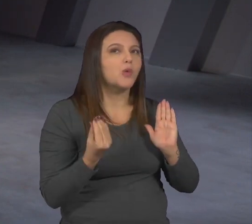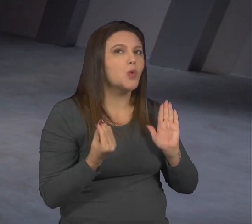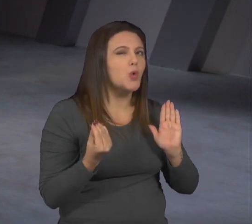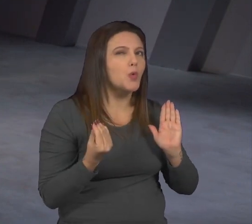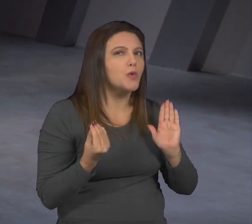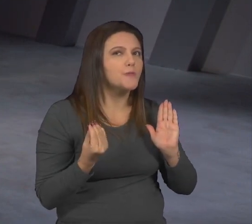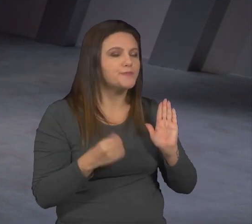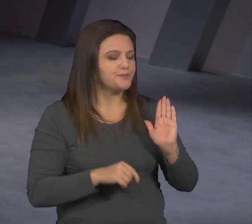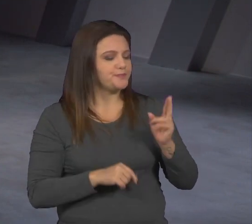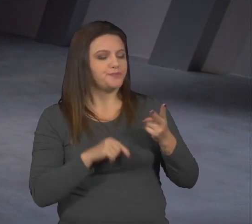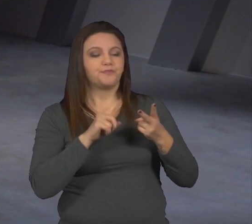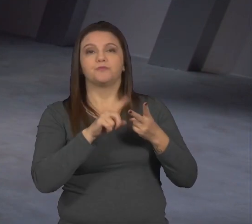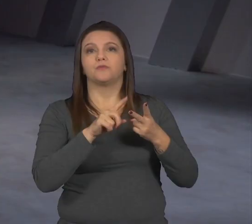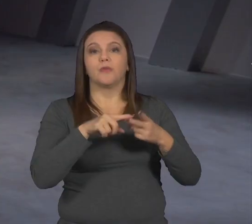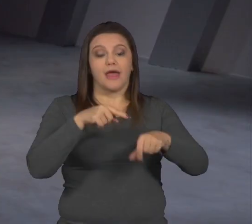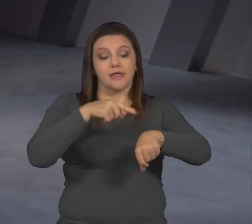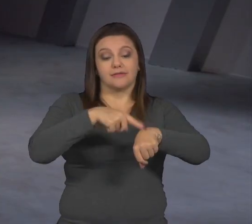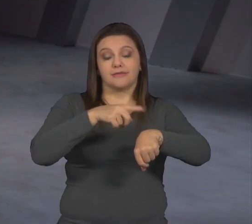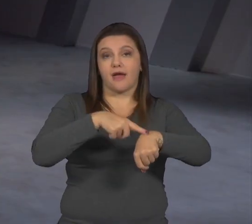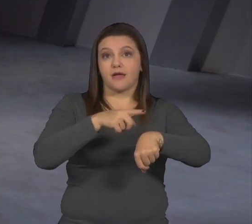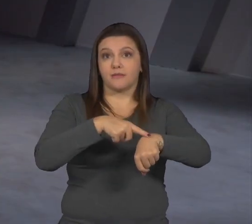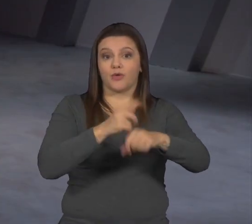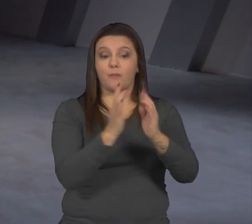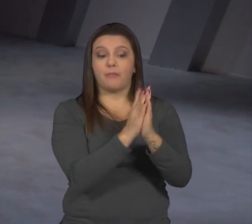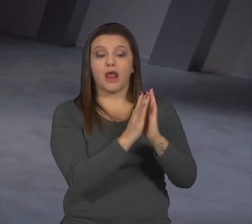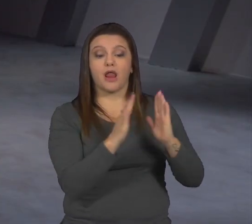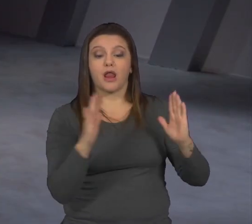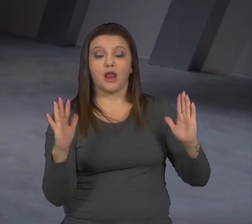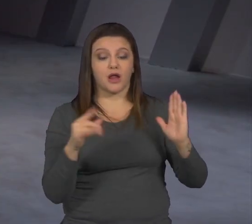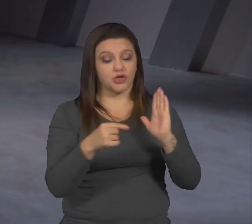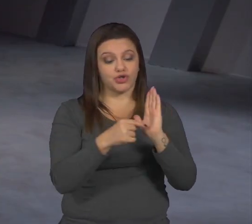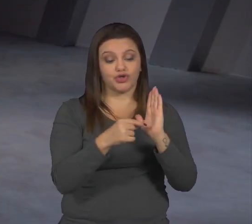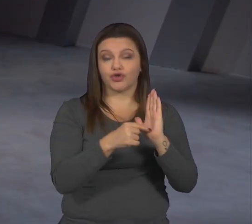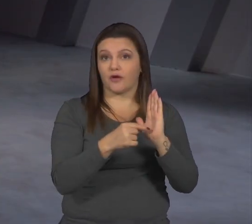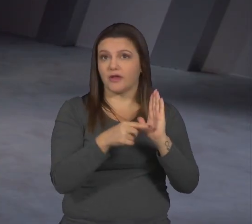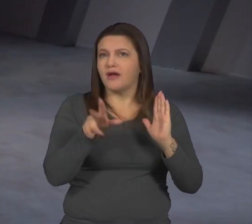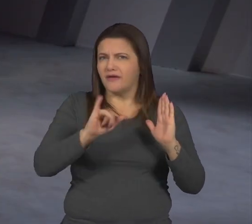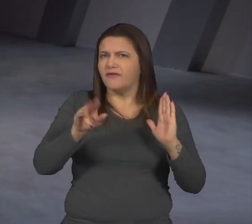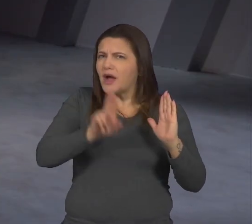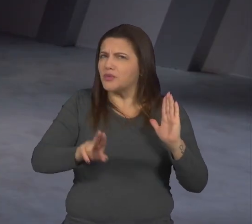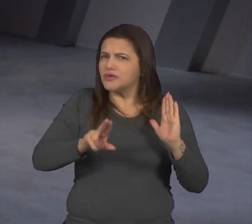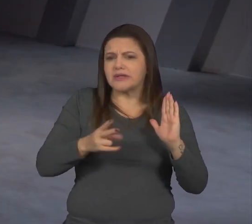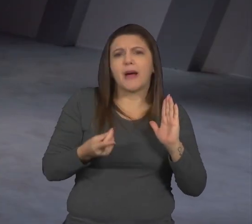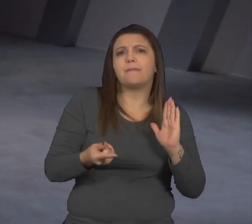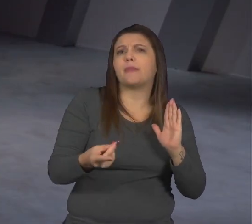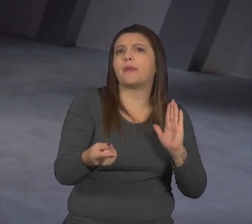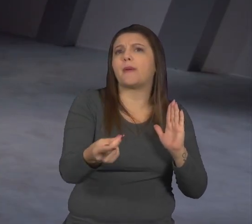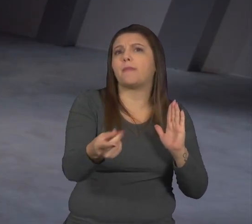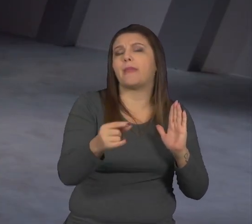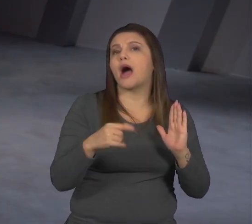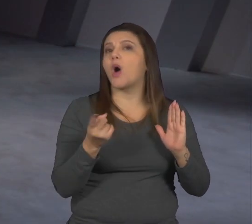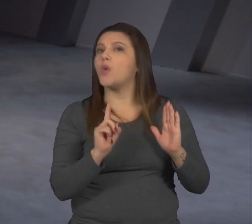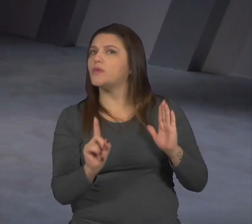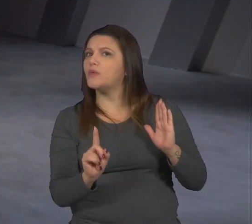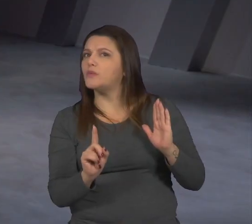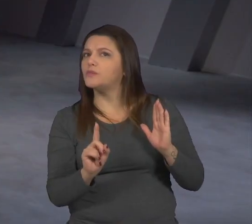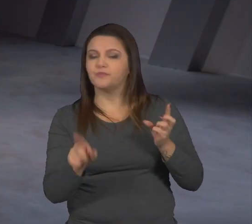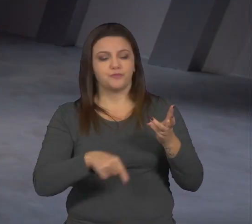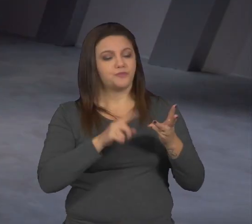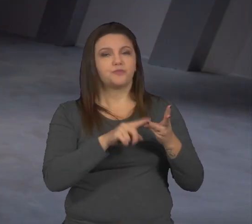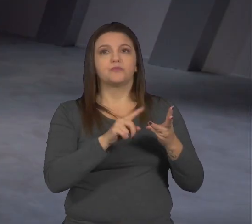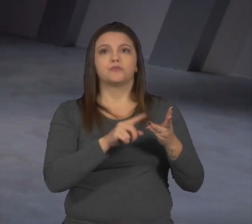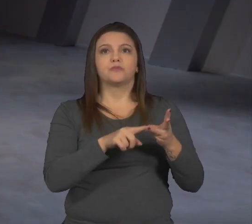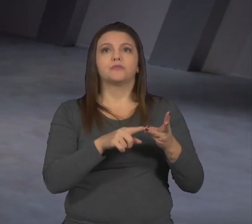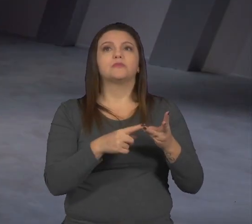qual é o tempo de vida previsto para o software vai ser usado por muito tempo, por pouco tempo, formações